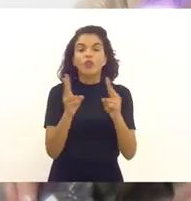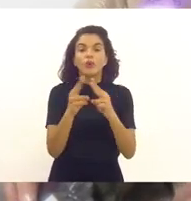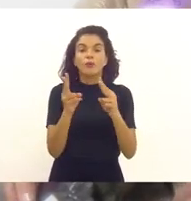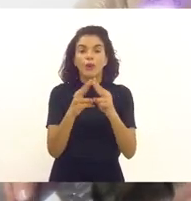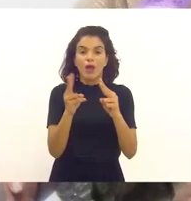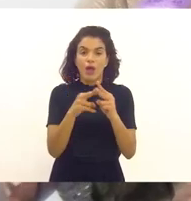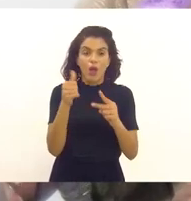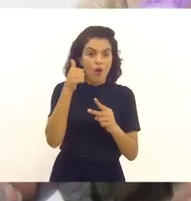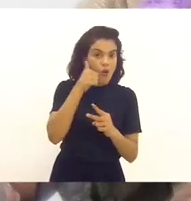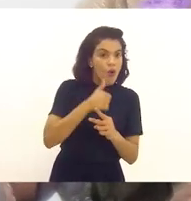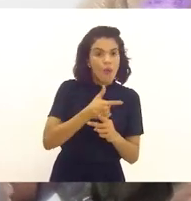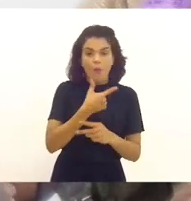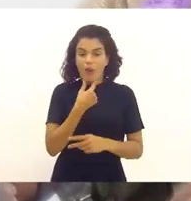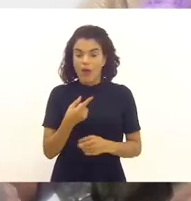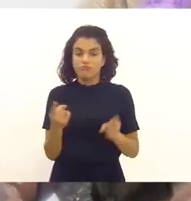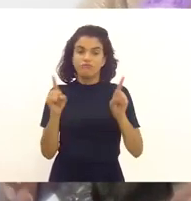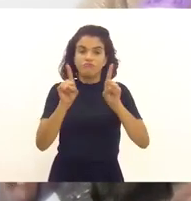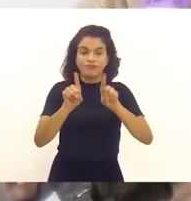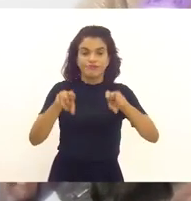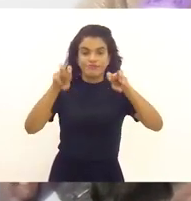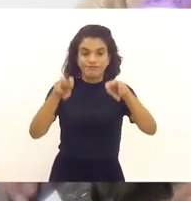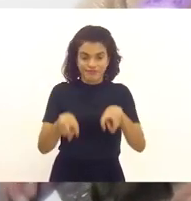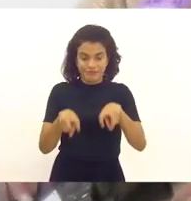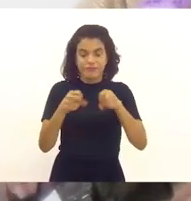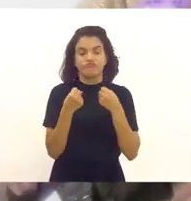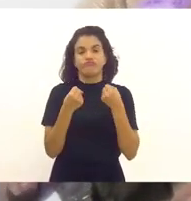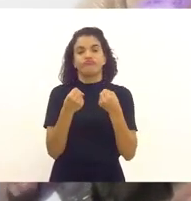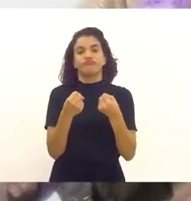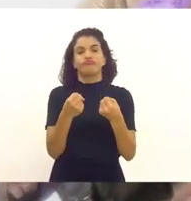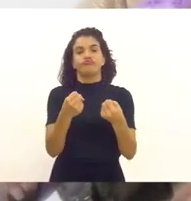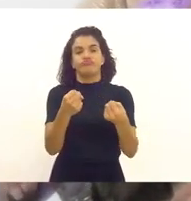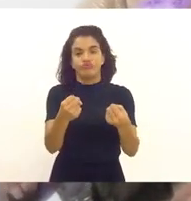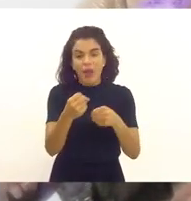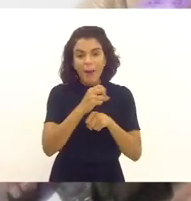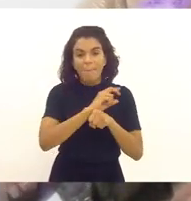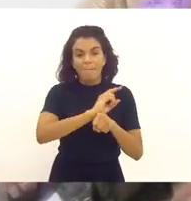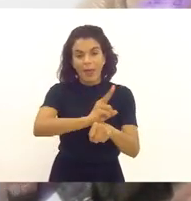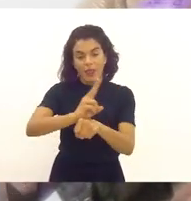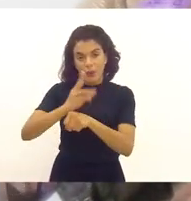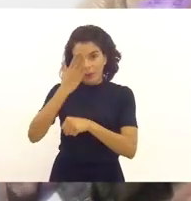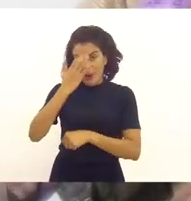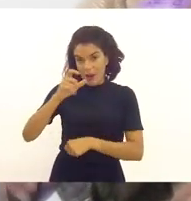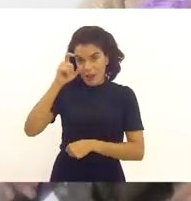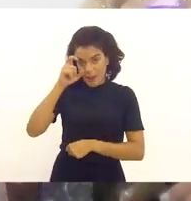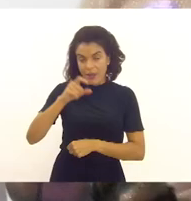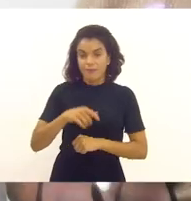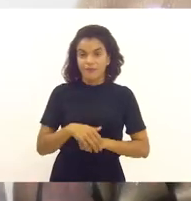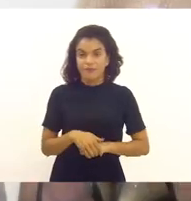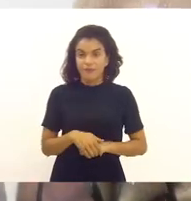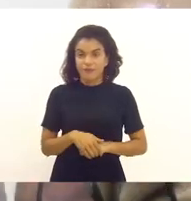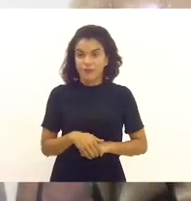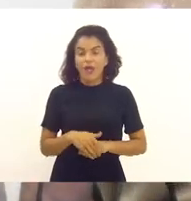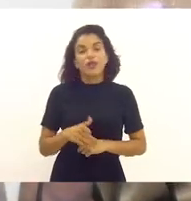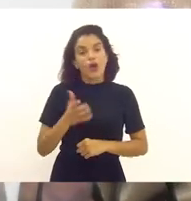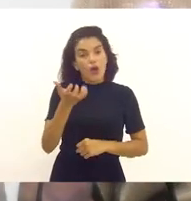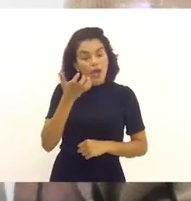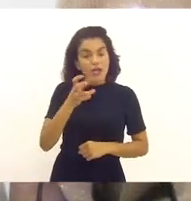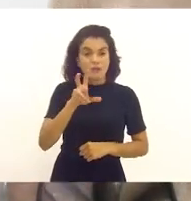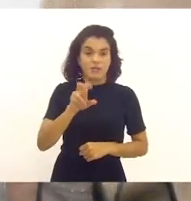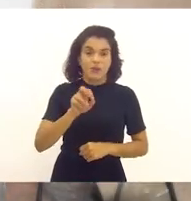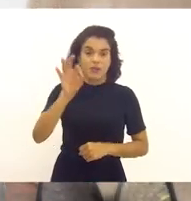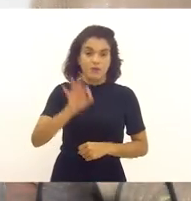sexo masculino é uma policial feminina a gente tem hoje 47% de mulheres atuando na Patrulha Maria da Penha nós queremos